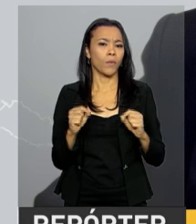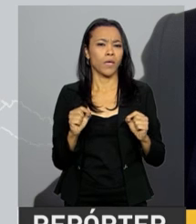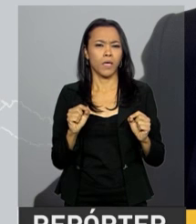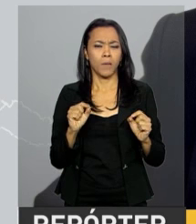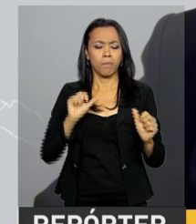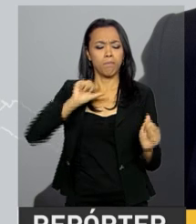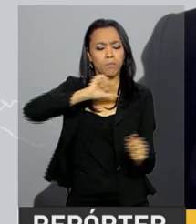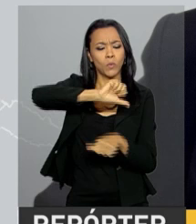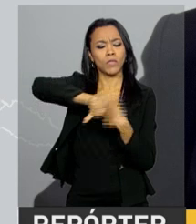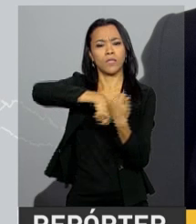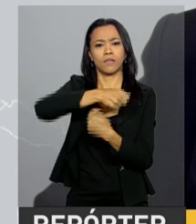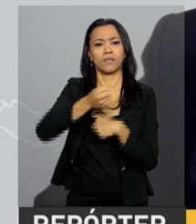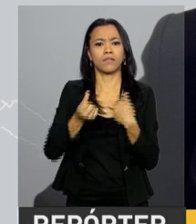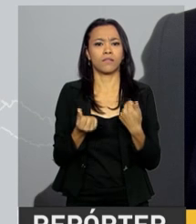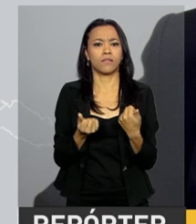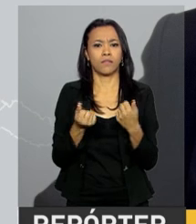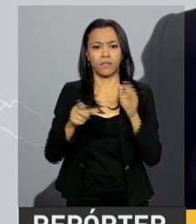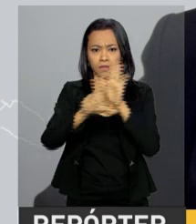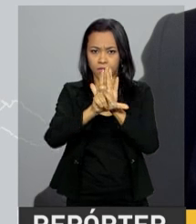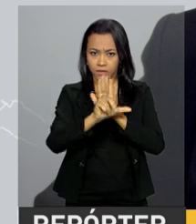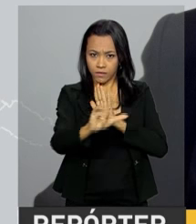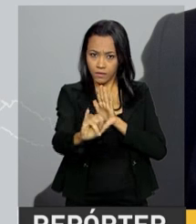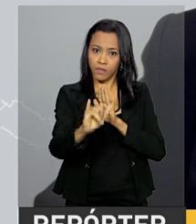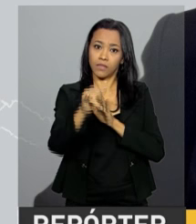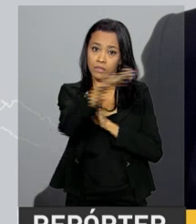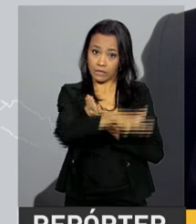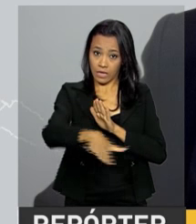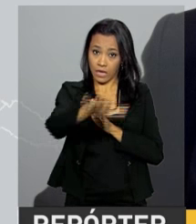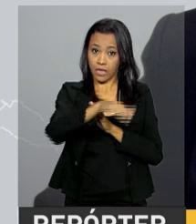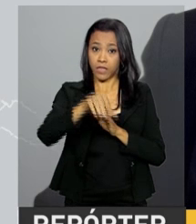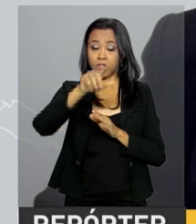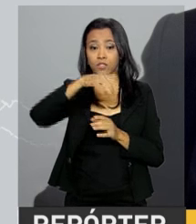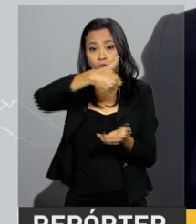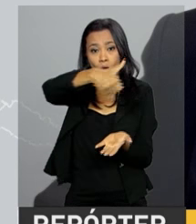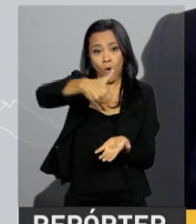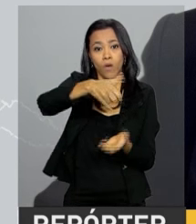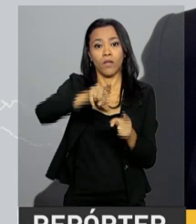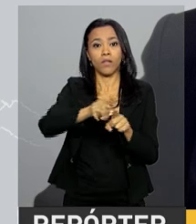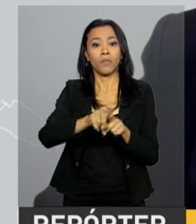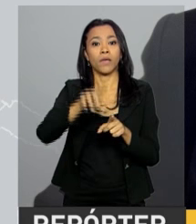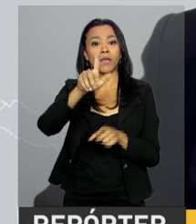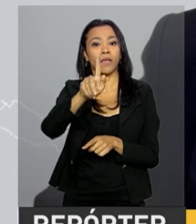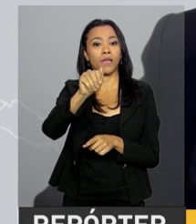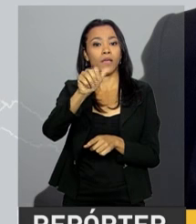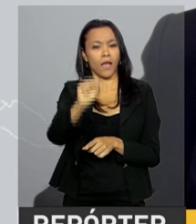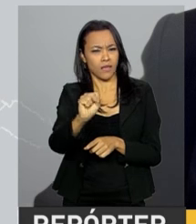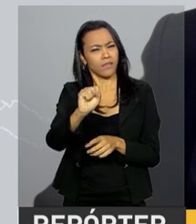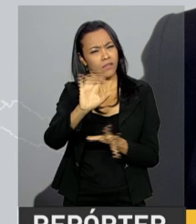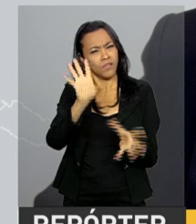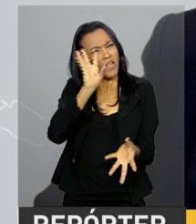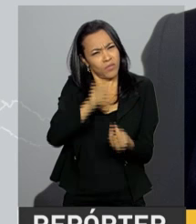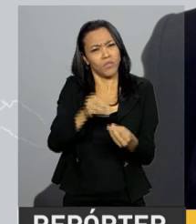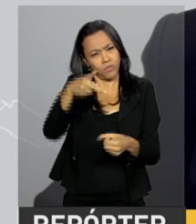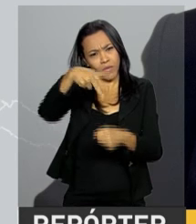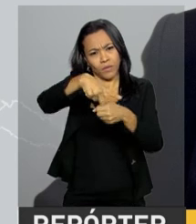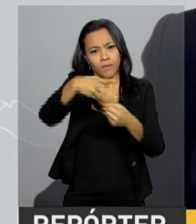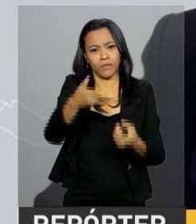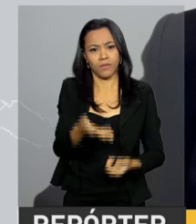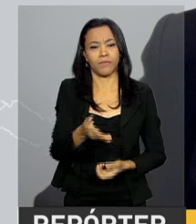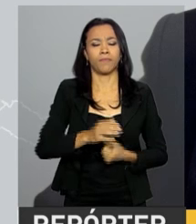na questão da legislativa sobre o legais não é para ali petróleo petróleo melhor descrição